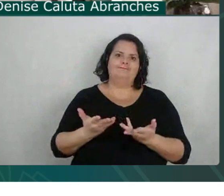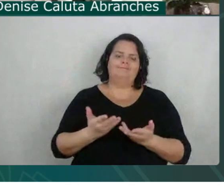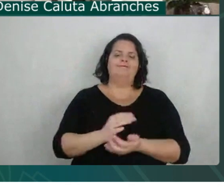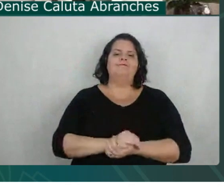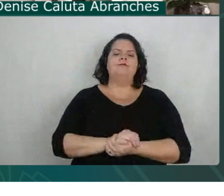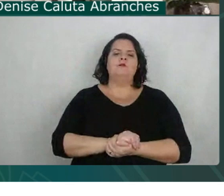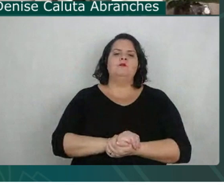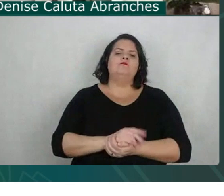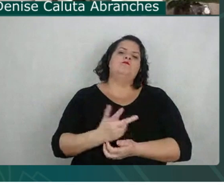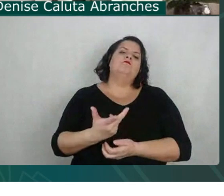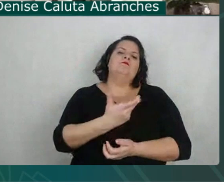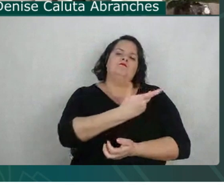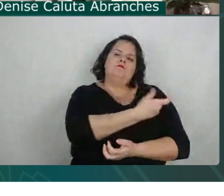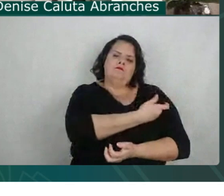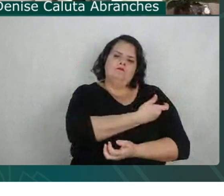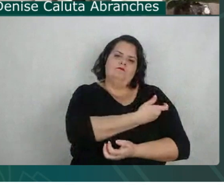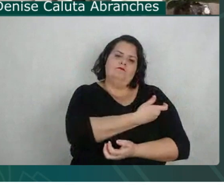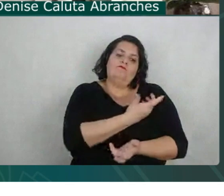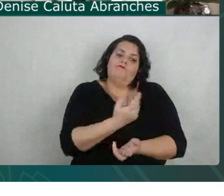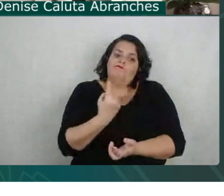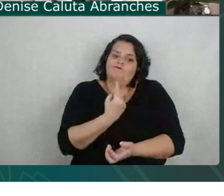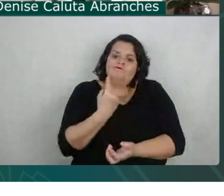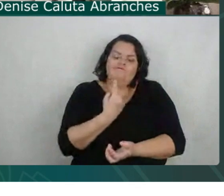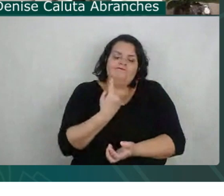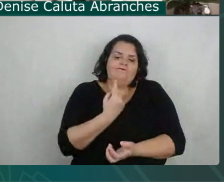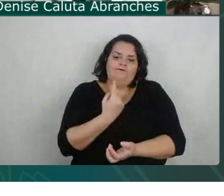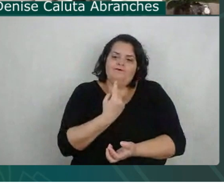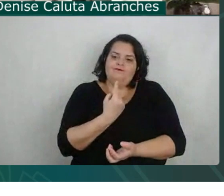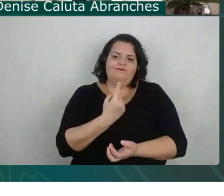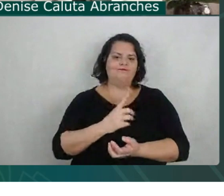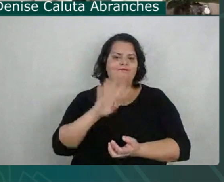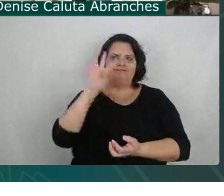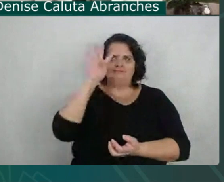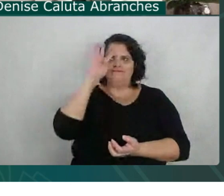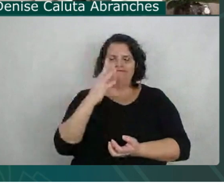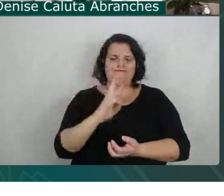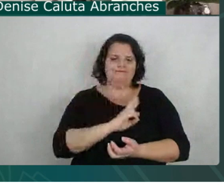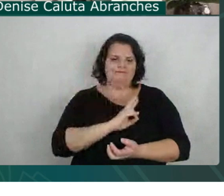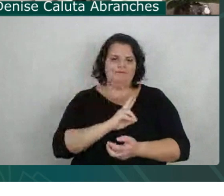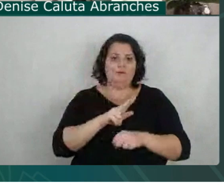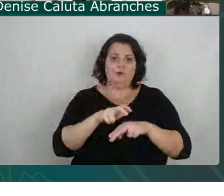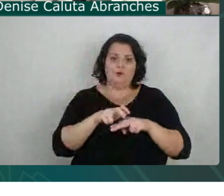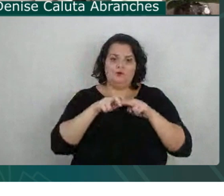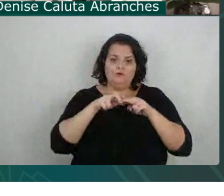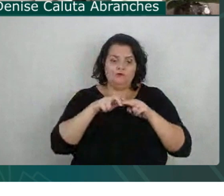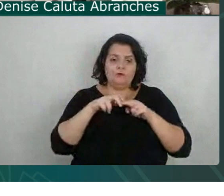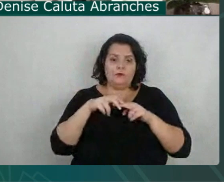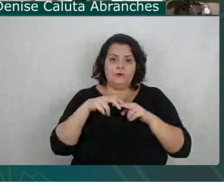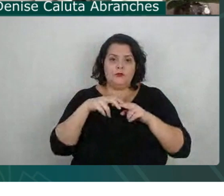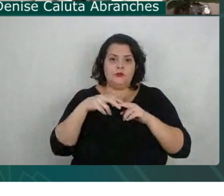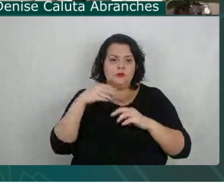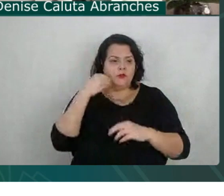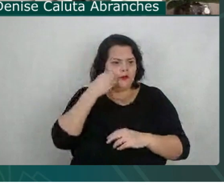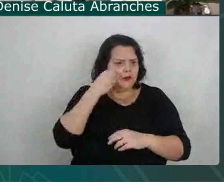talvez a vacina seja a única solução para isso. Por isso, a corrida está sendo intensa e